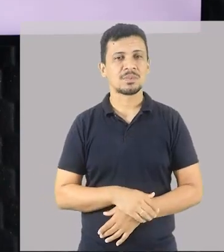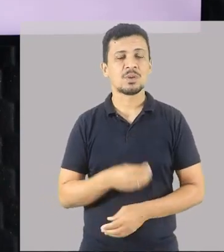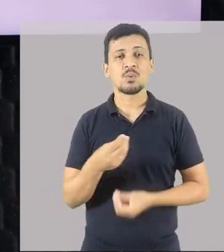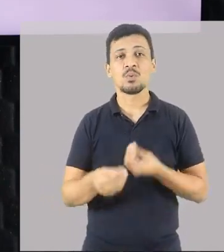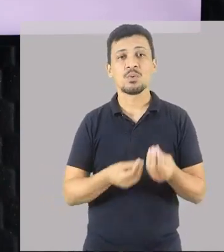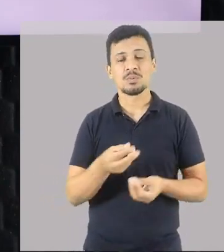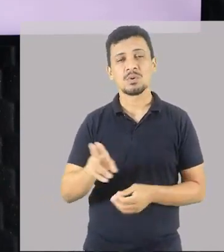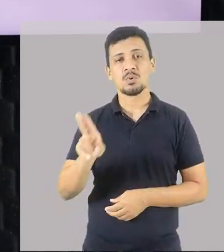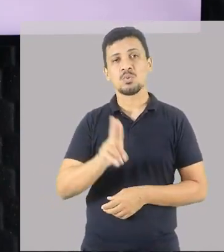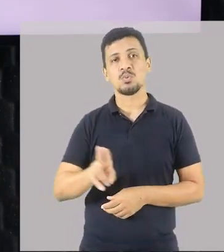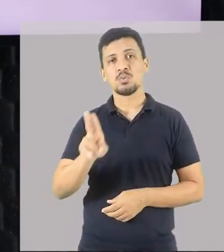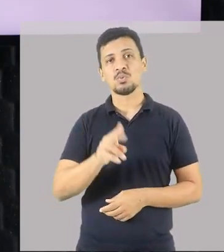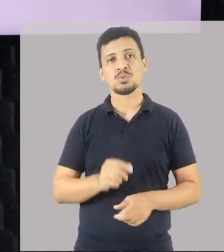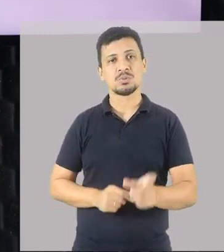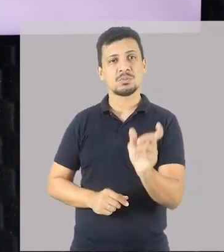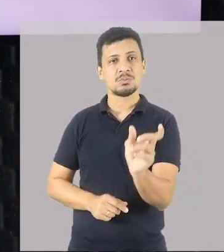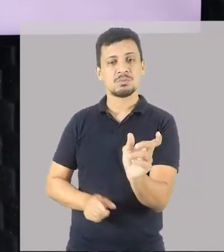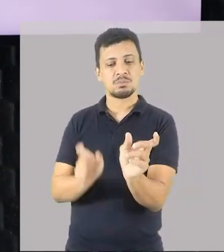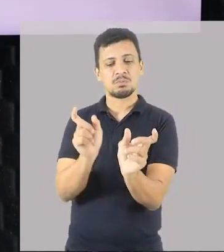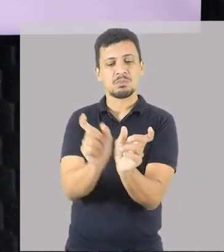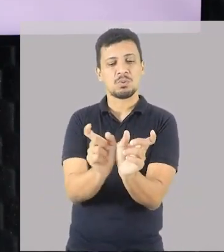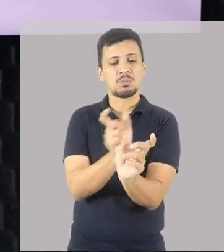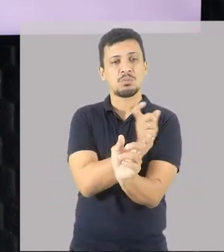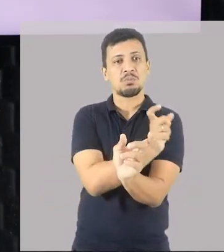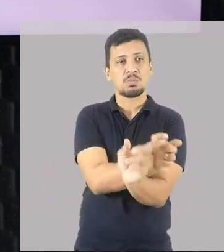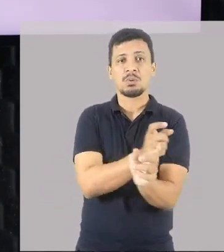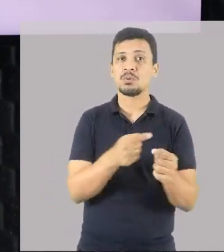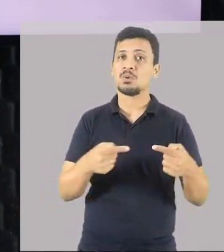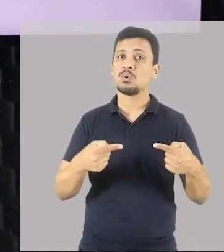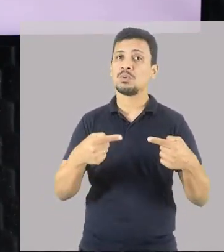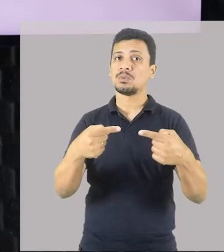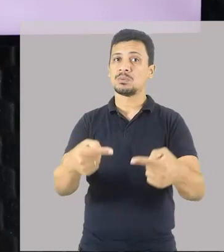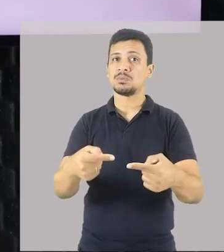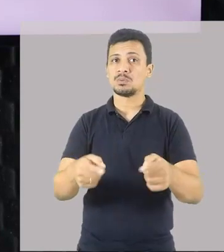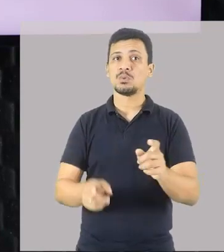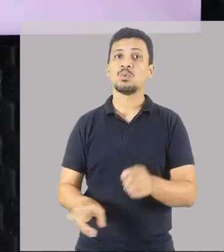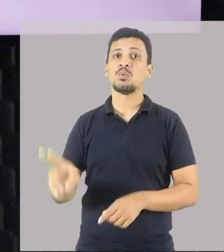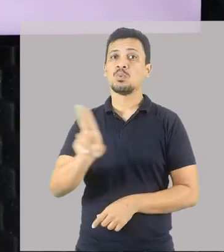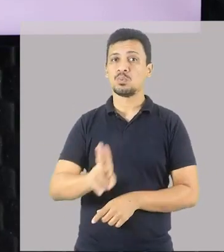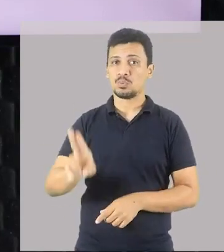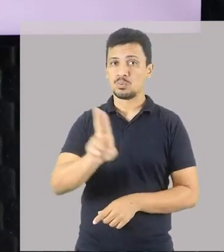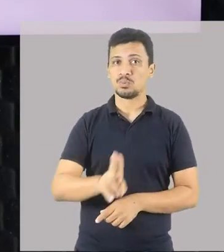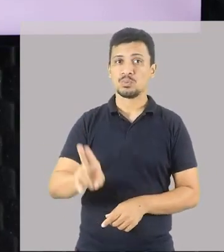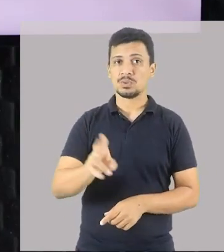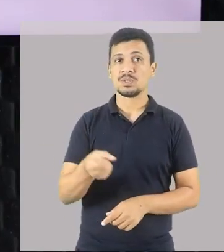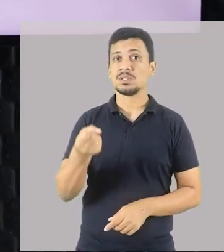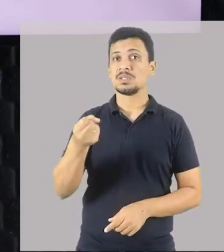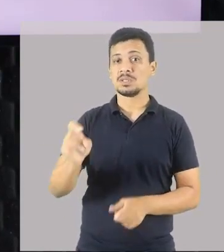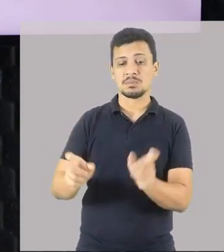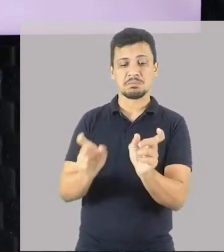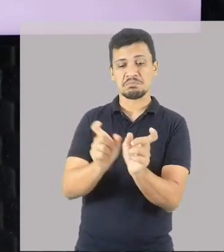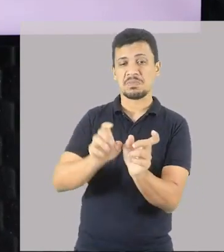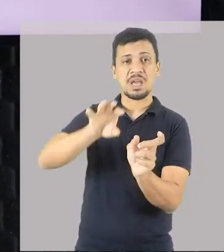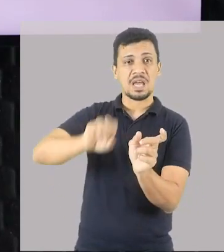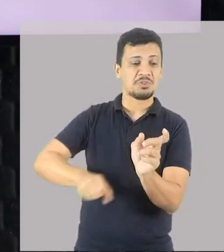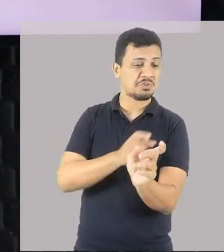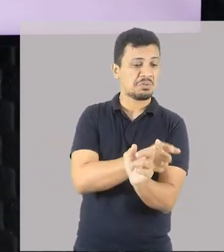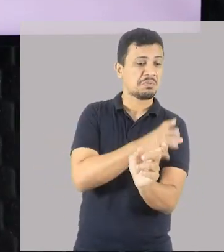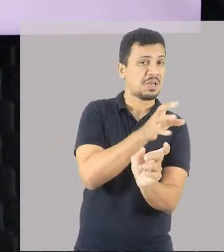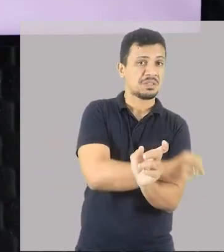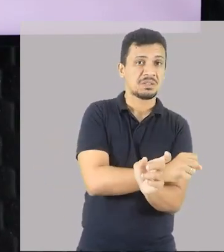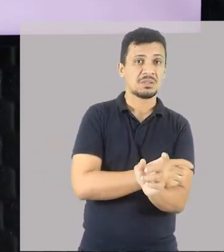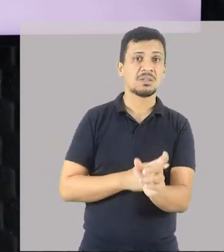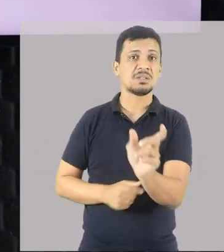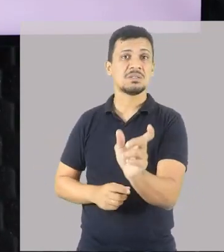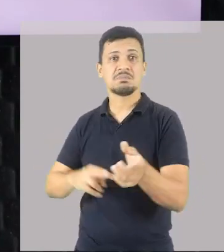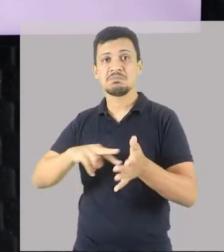quando eu uso os afixos simultaneamente. Eu uso o prefixo e o sufixo, e se eu retirar um dos dois, vai ficar uma palavra